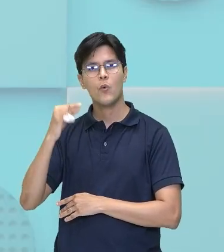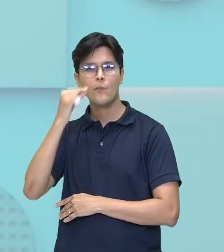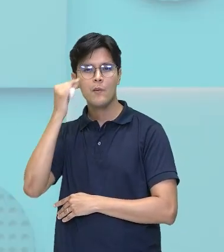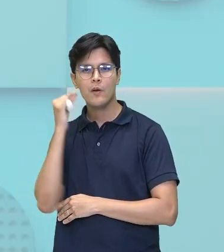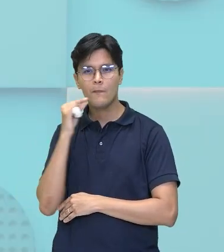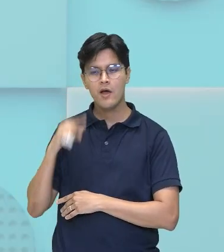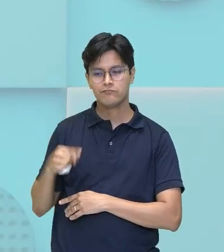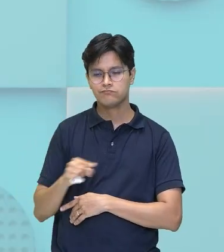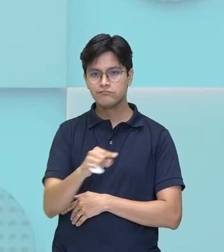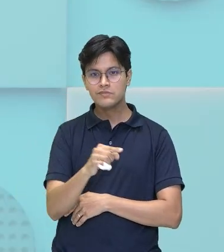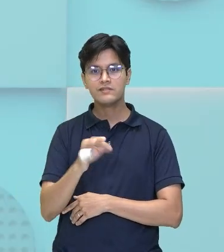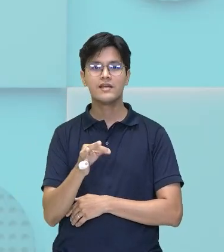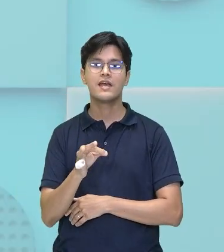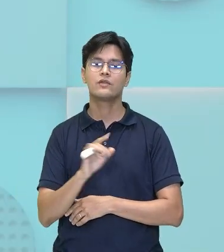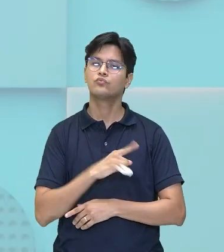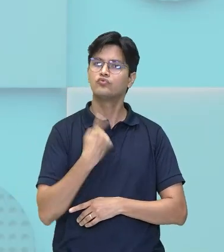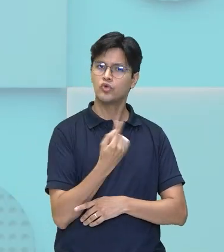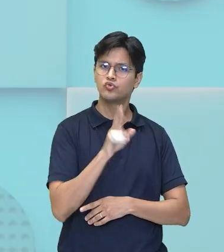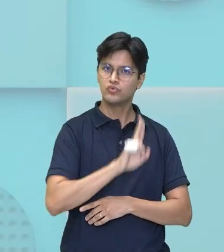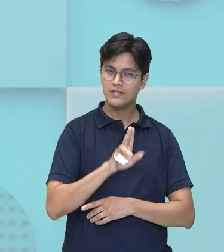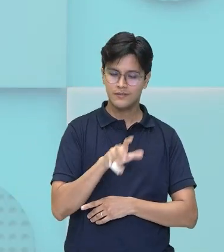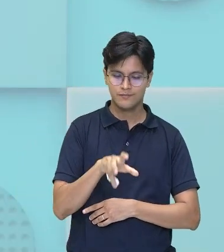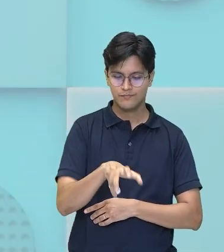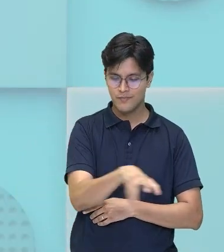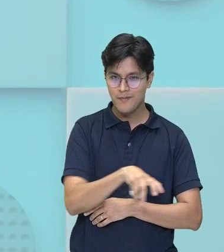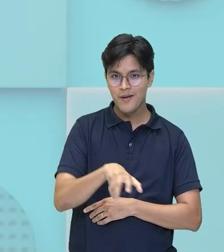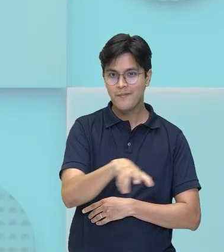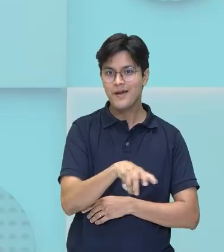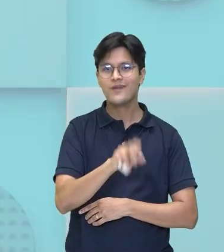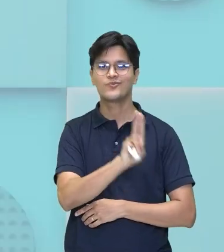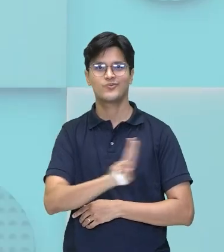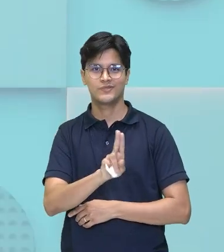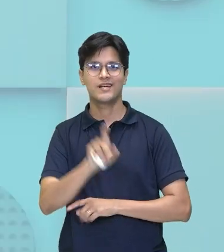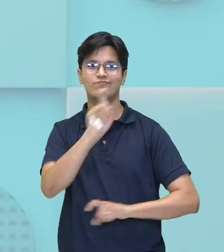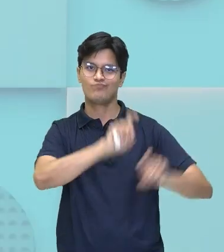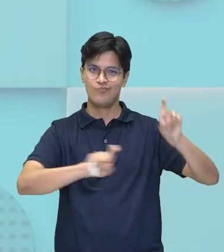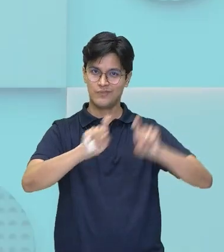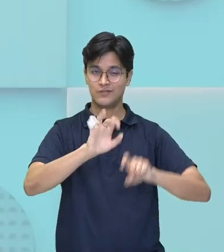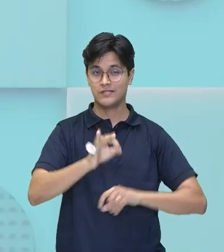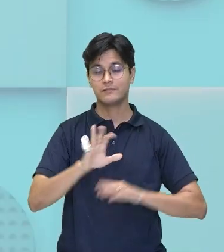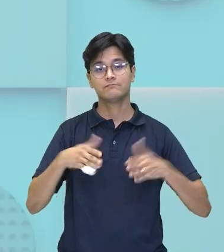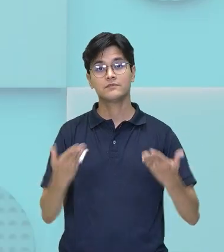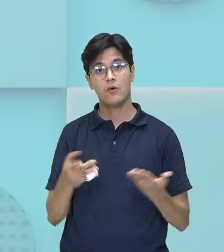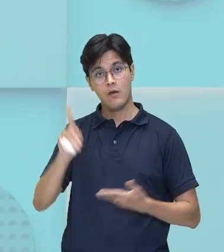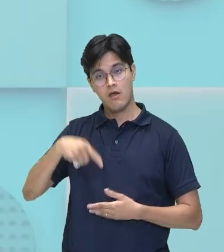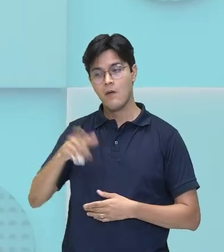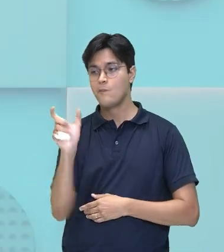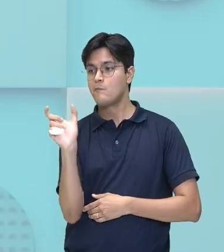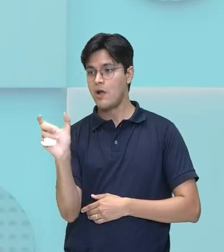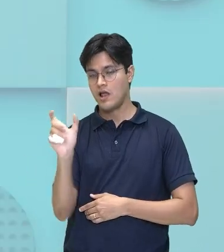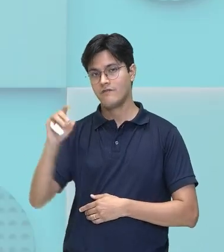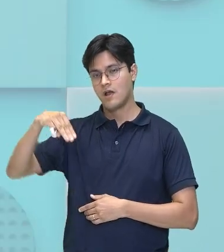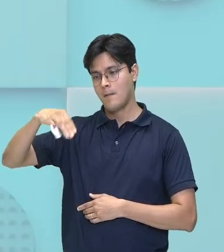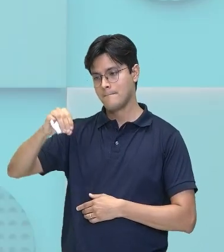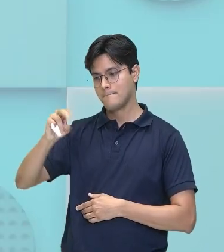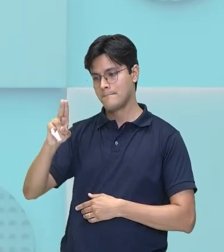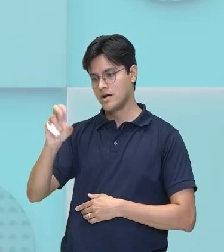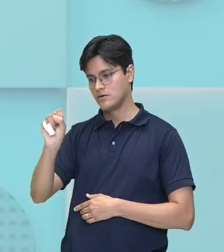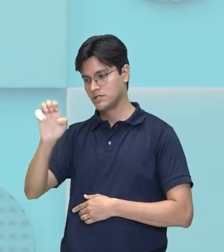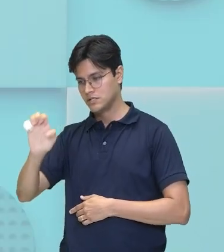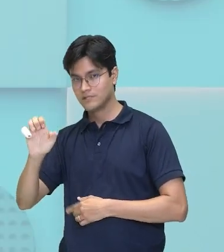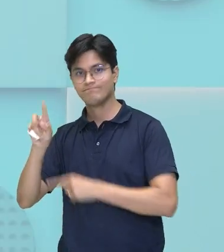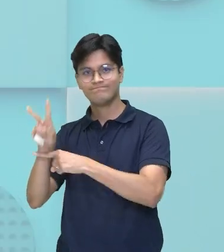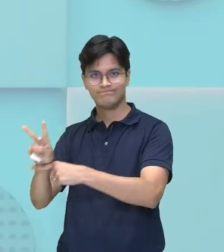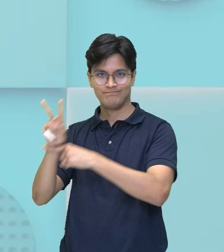mexe ali para manusear o nosso equipamento. Ok? Então, são empréstimos que a gente faz, né? Então, a gente utiliza o